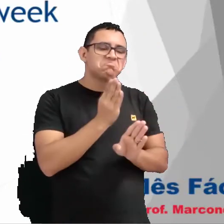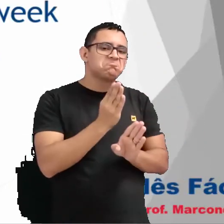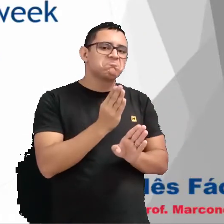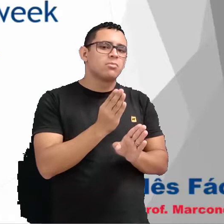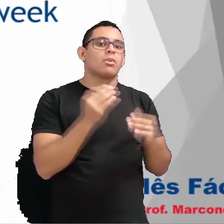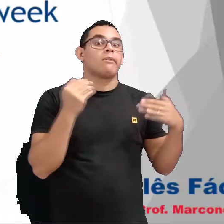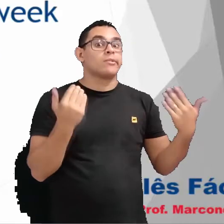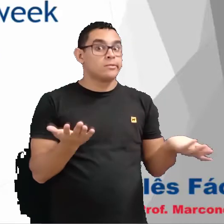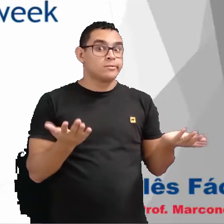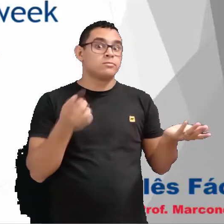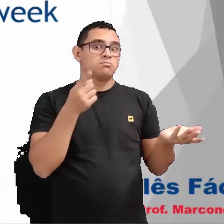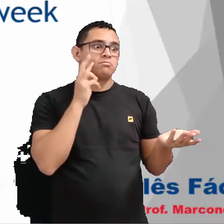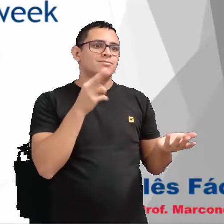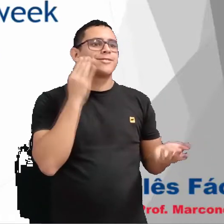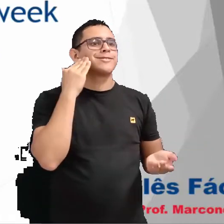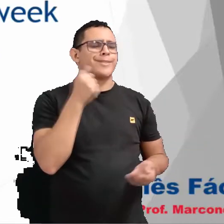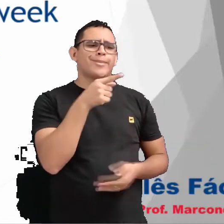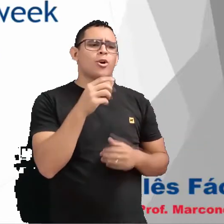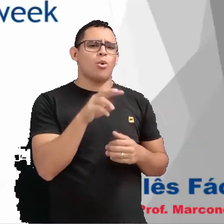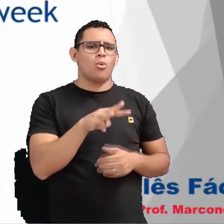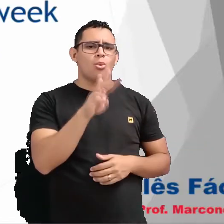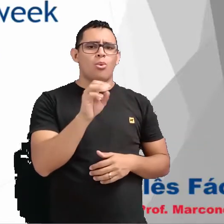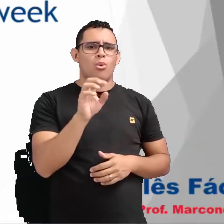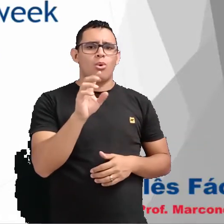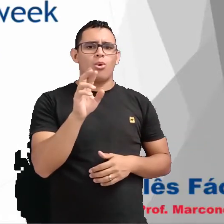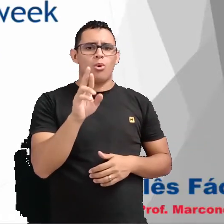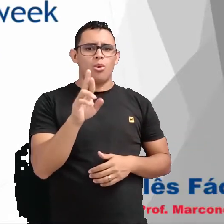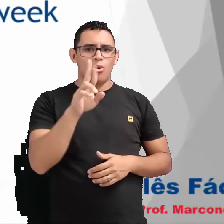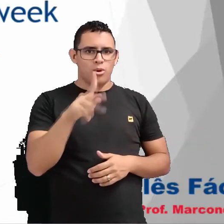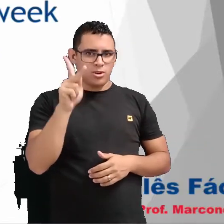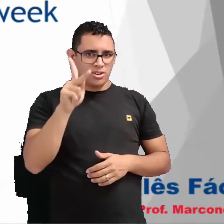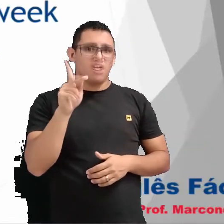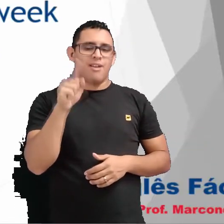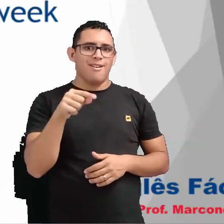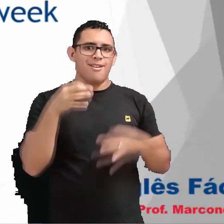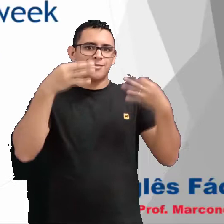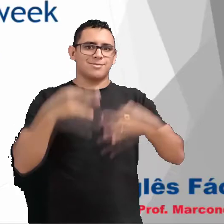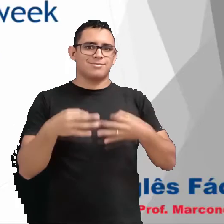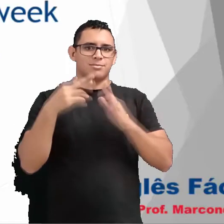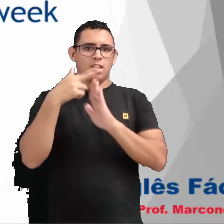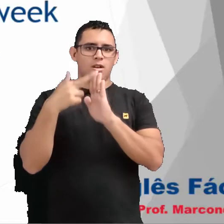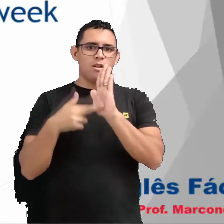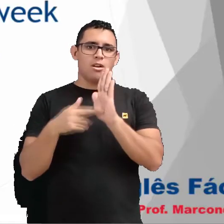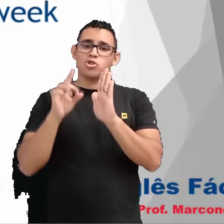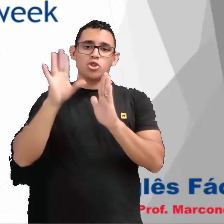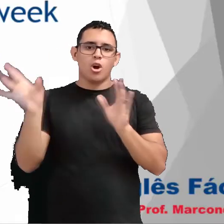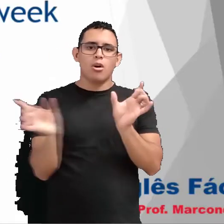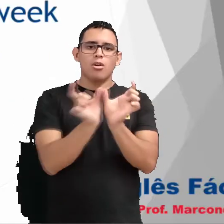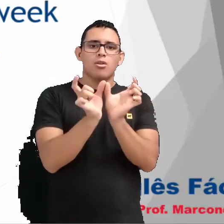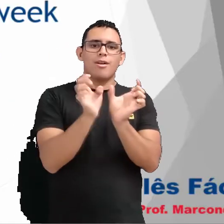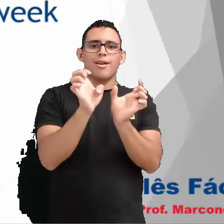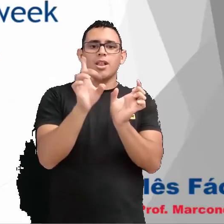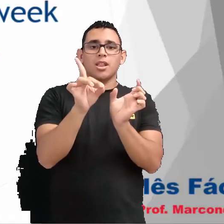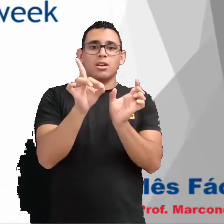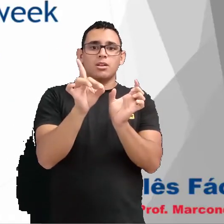verbo work. O que é que vocês vão fazer? Já sabem então que o work é regular. Basta acrescentar ed no final. Ok? Só